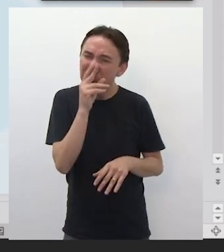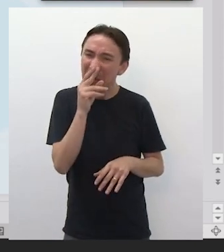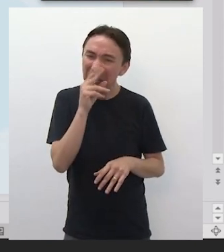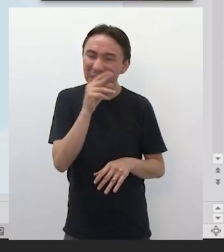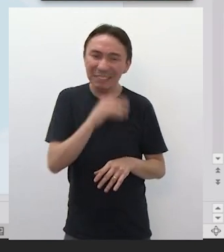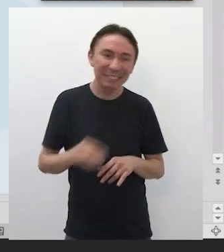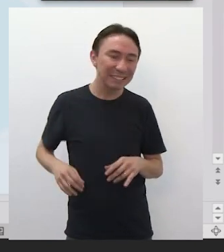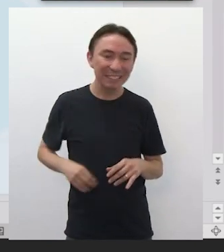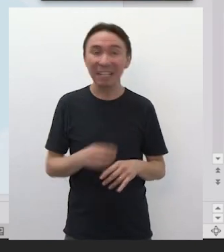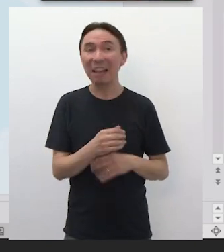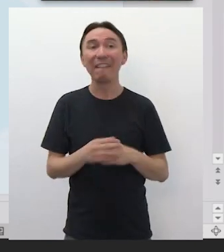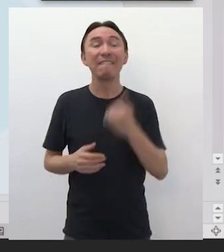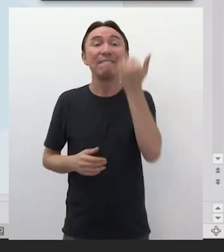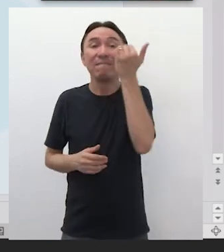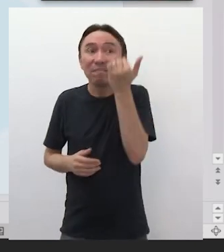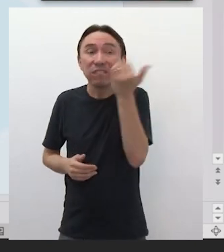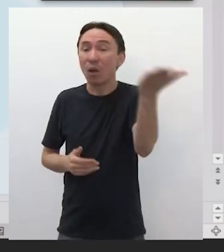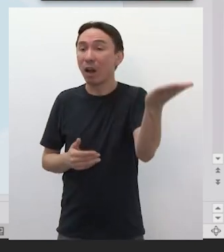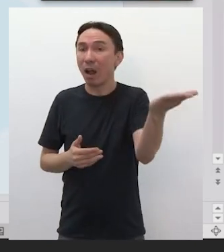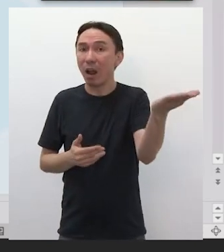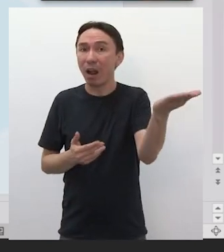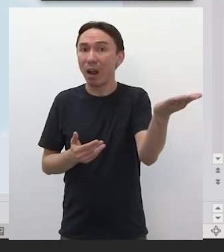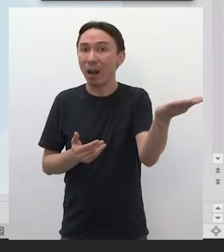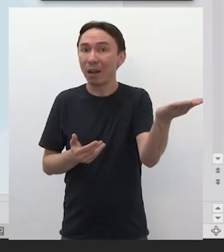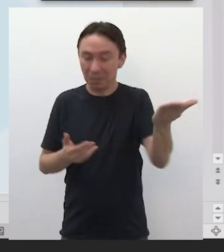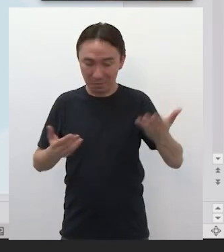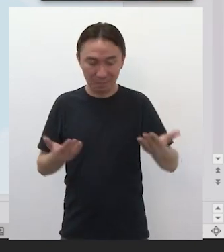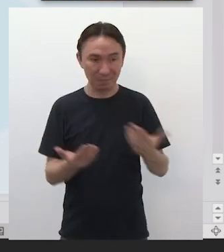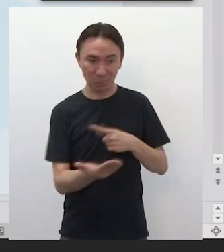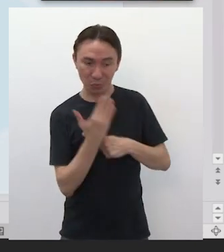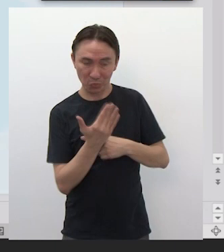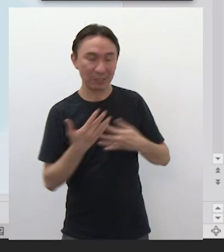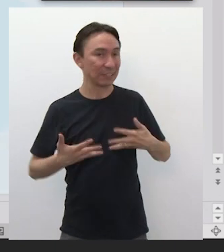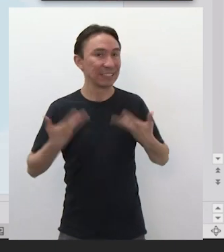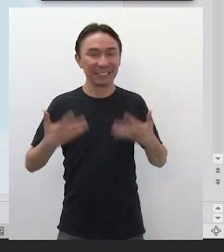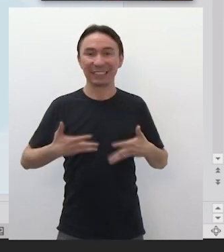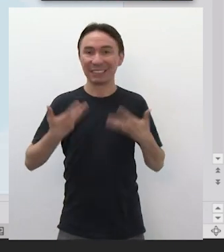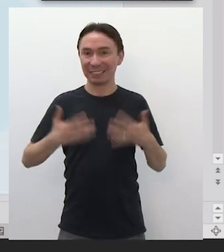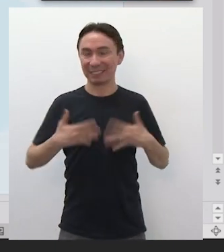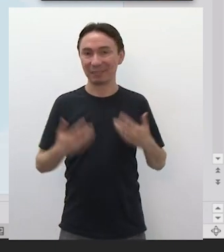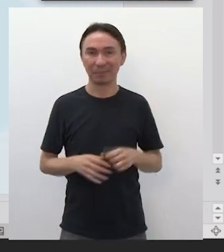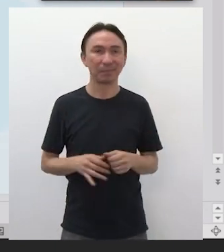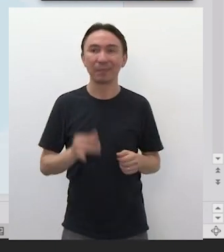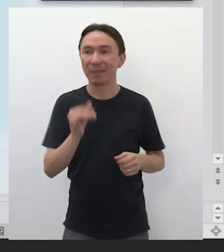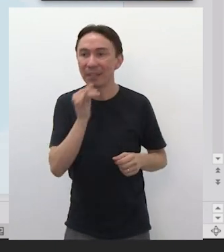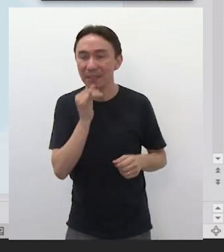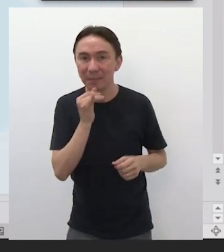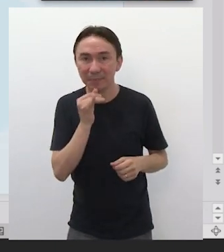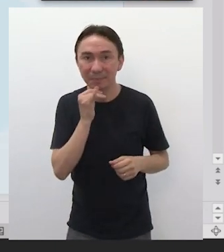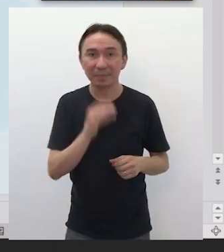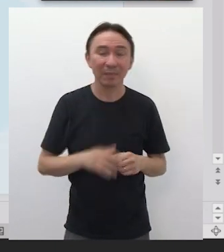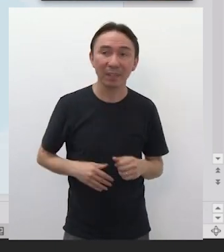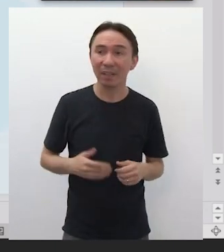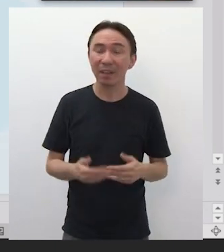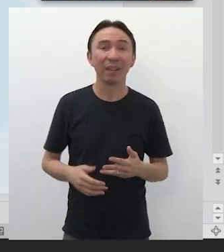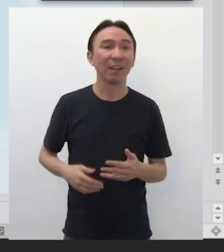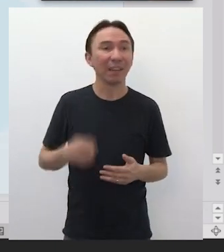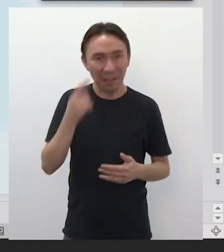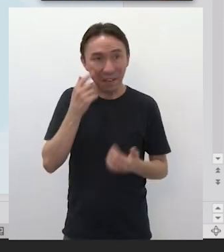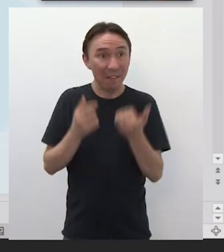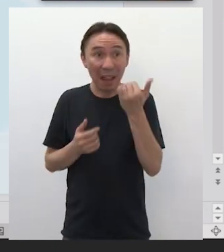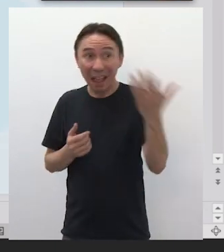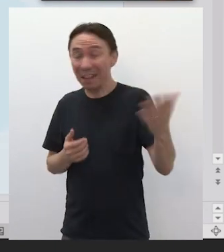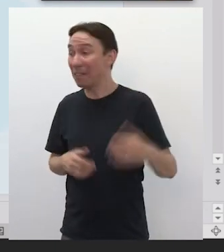eu falo, vamos lá, você consegue. Olha, o vamos lá, você consegue é uma motivação